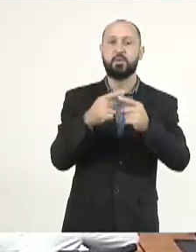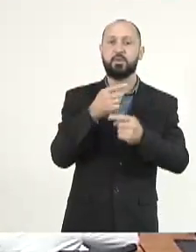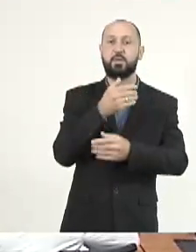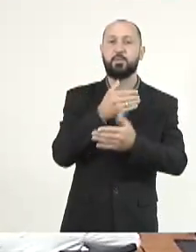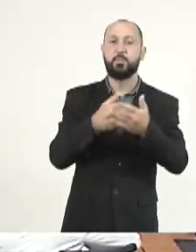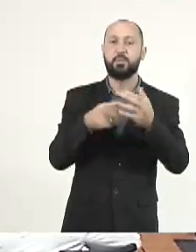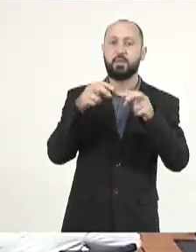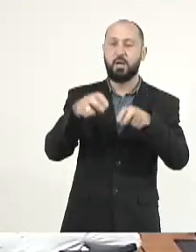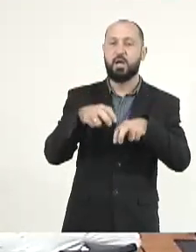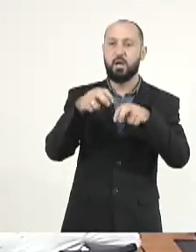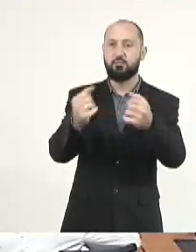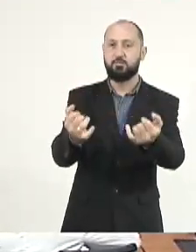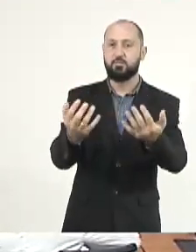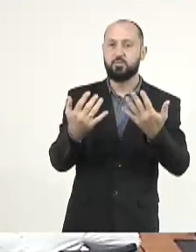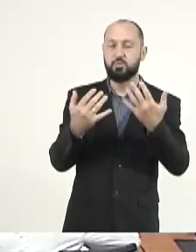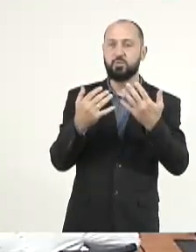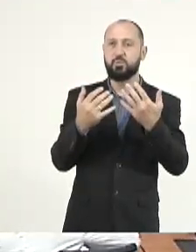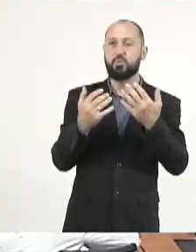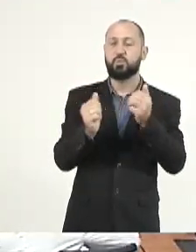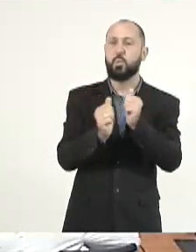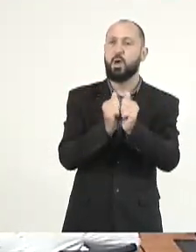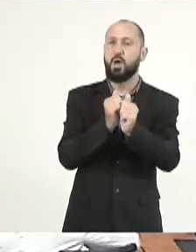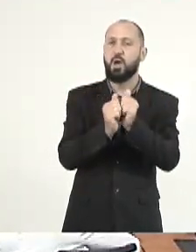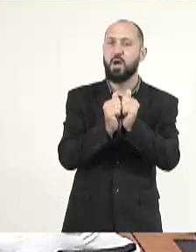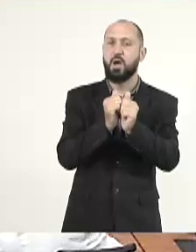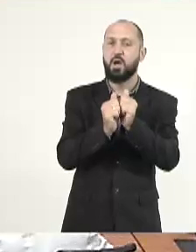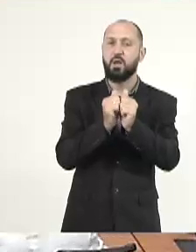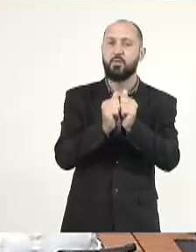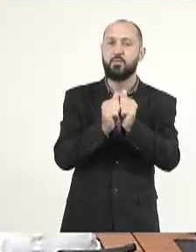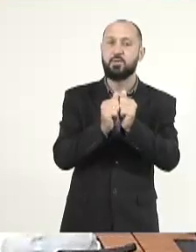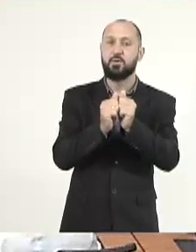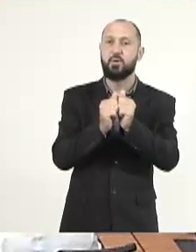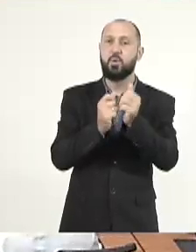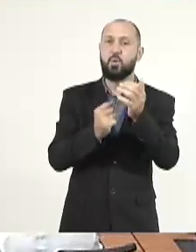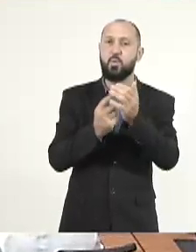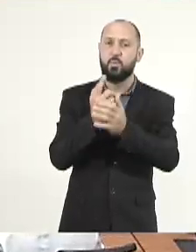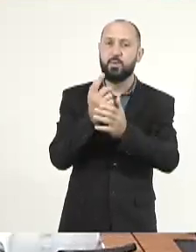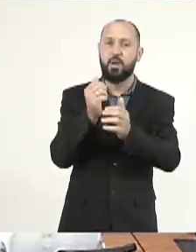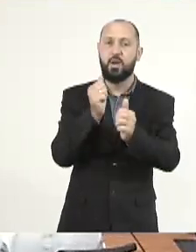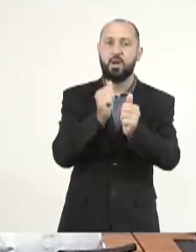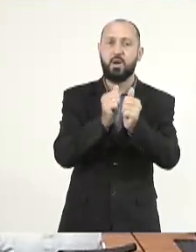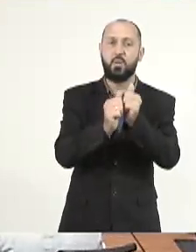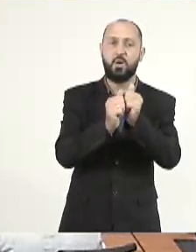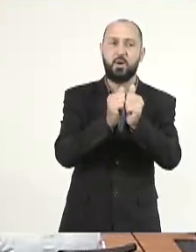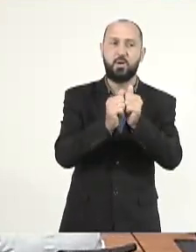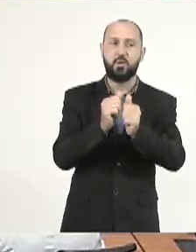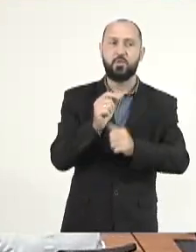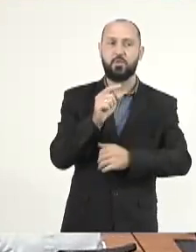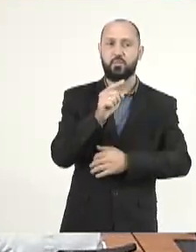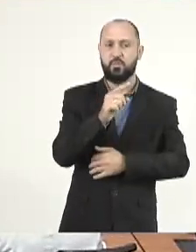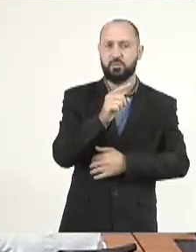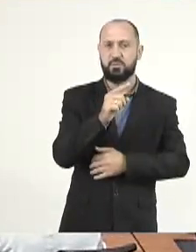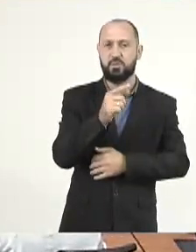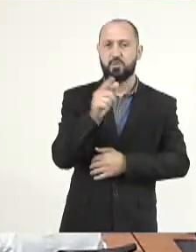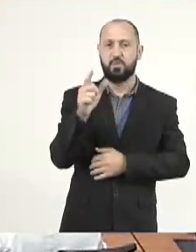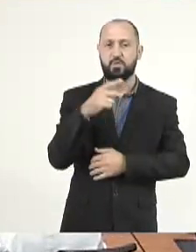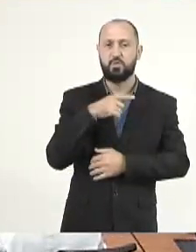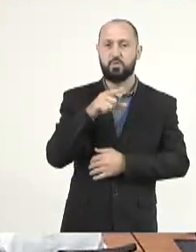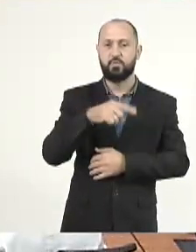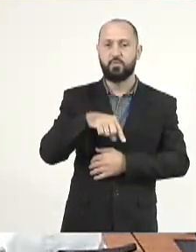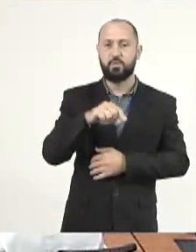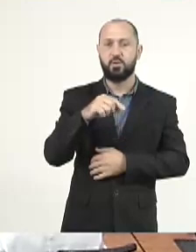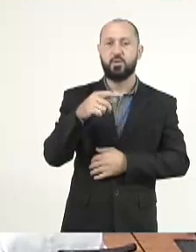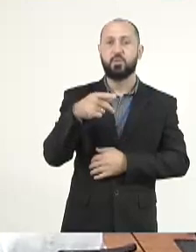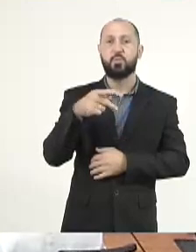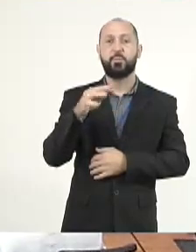da colheita, principalmente do arroz. Em querer importar um arroz, Vossa Excelência e outros componentes do